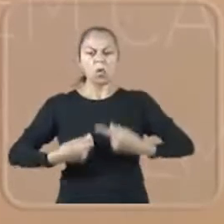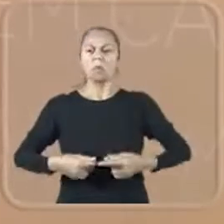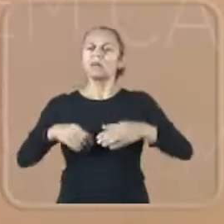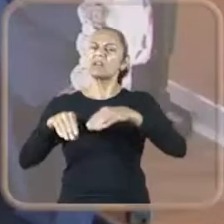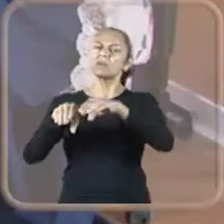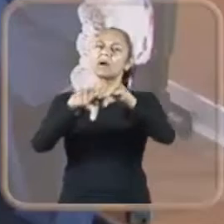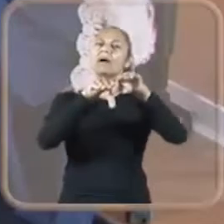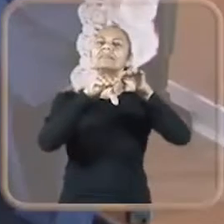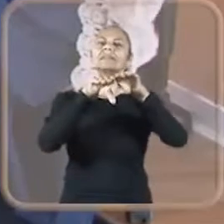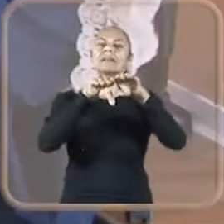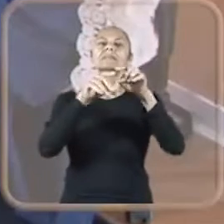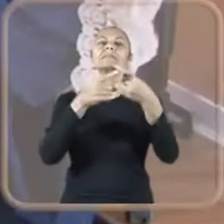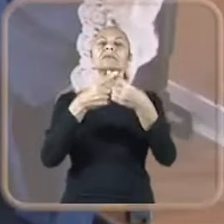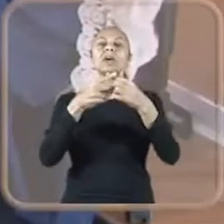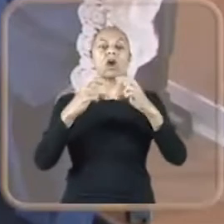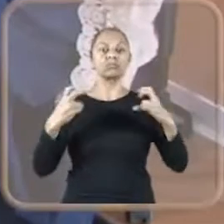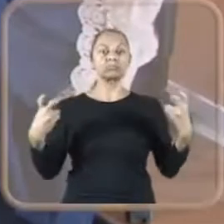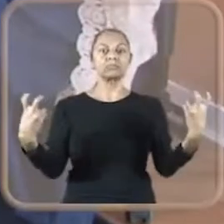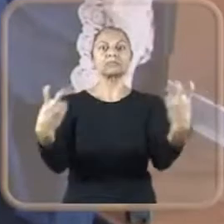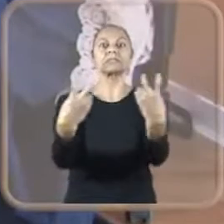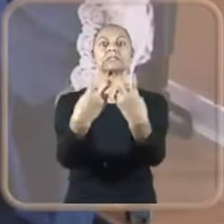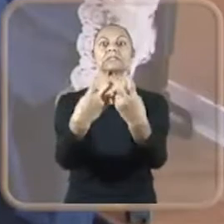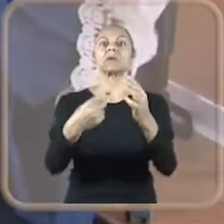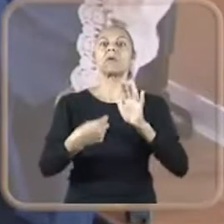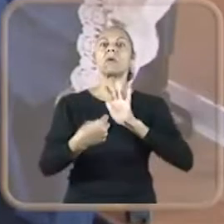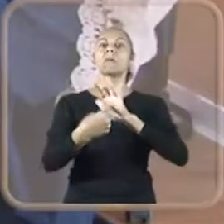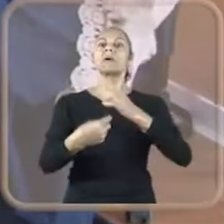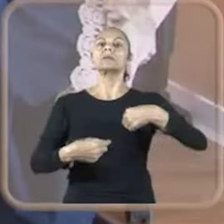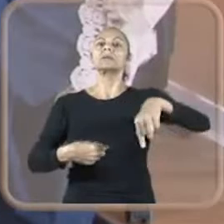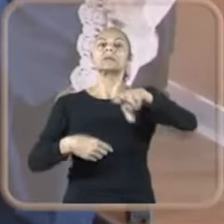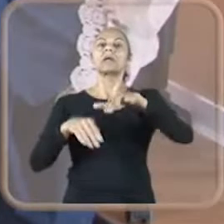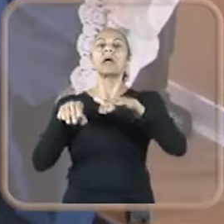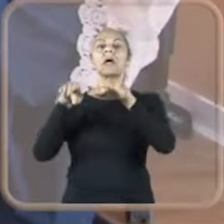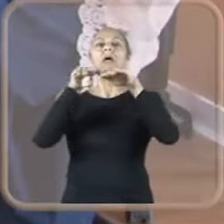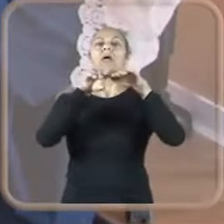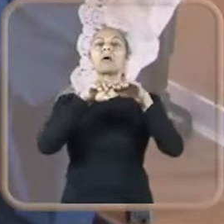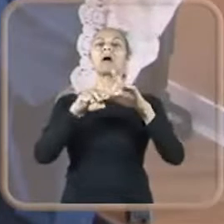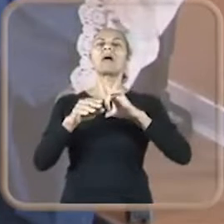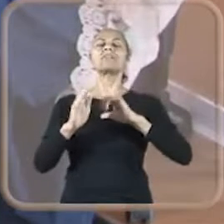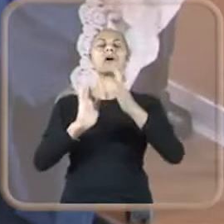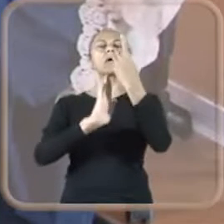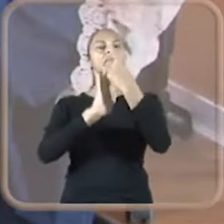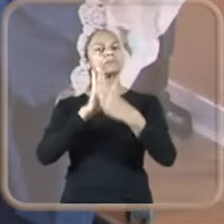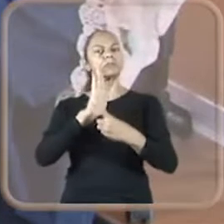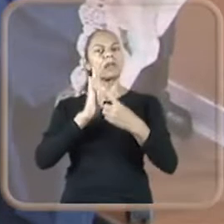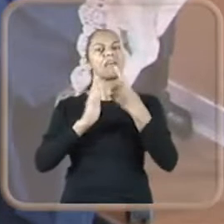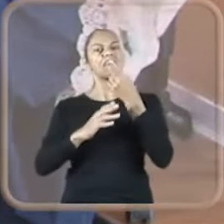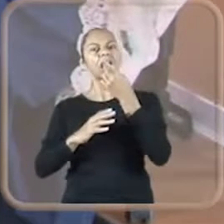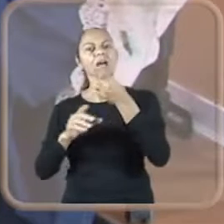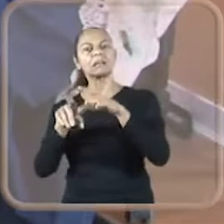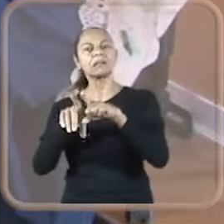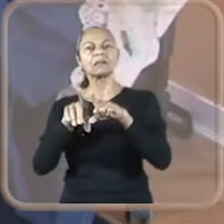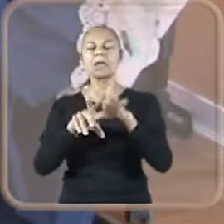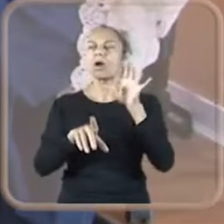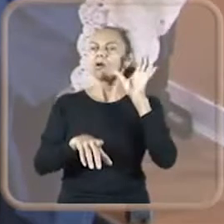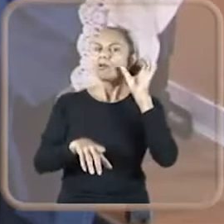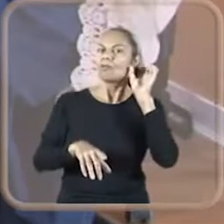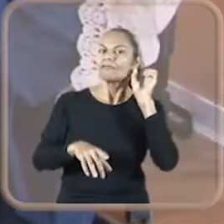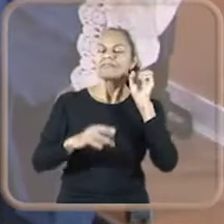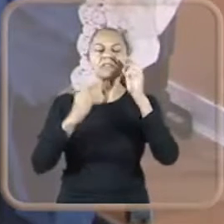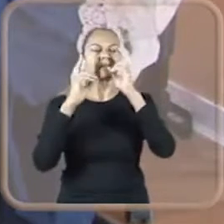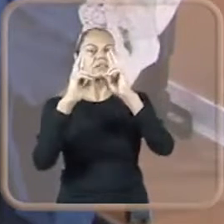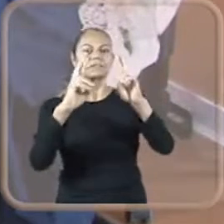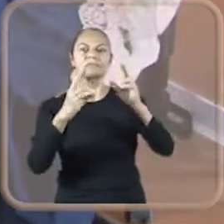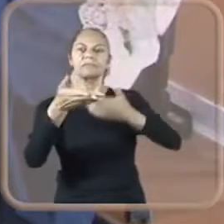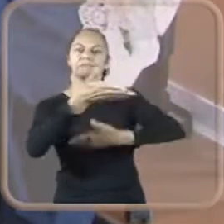porque o círculo traz uma horizontalidade. Nós somos todos iguais, todos temos o direito de falar e todos temos que ouvir com respeito. Que é